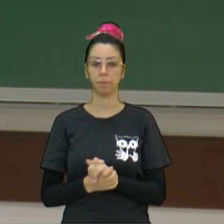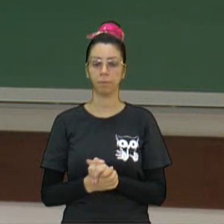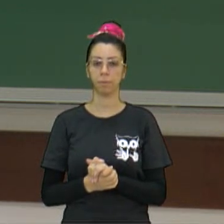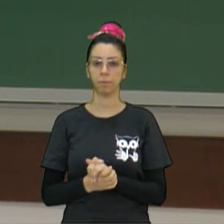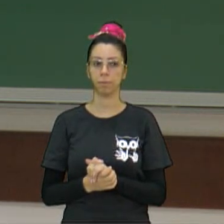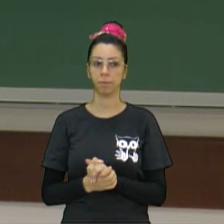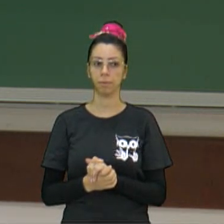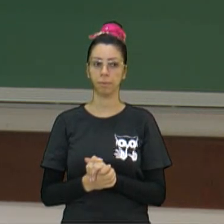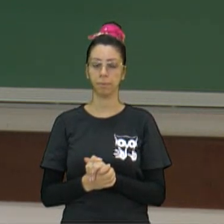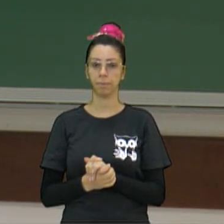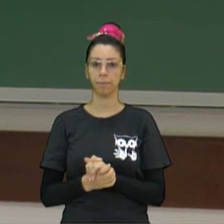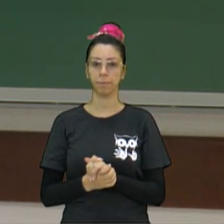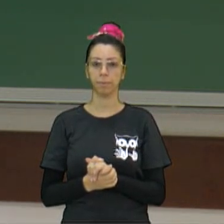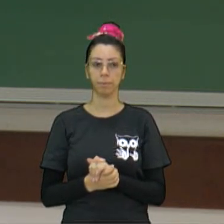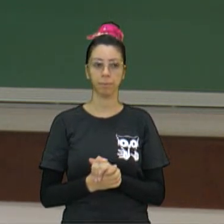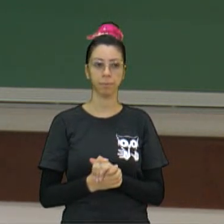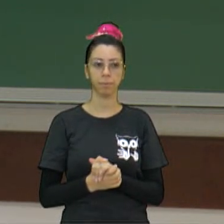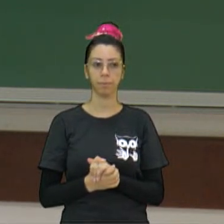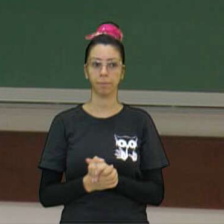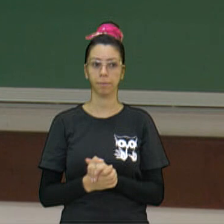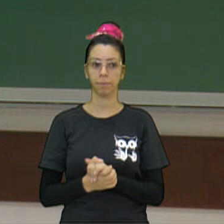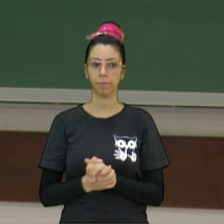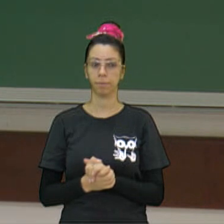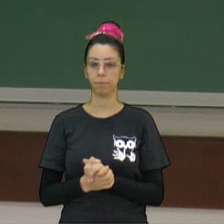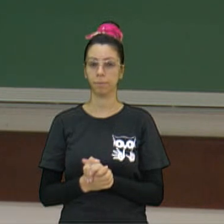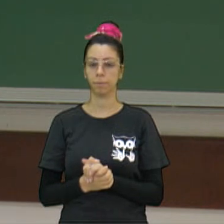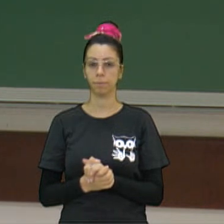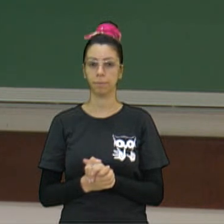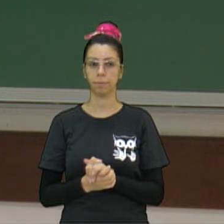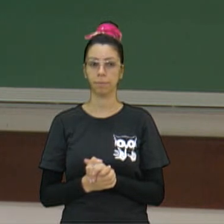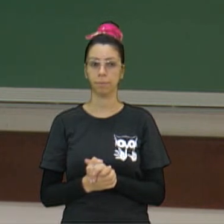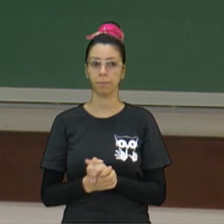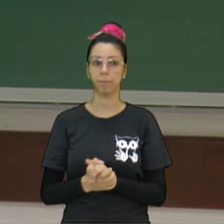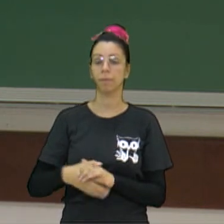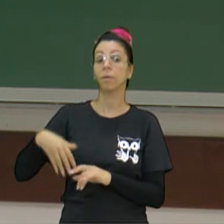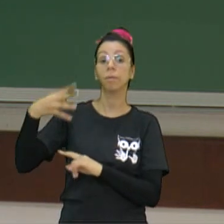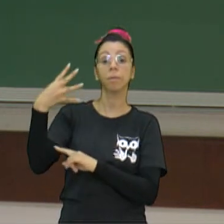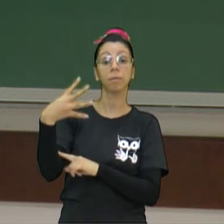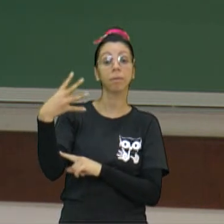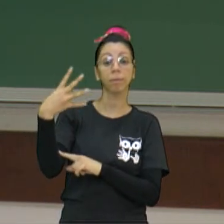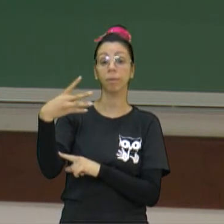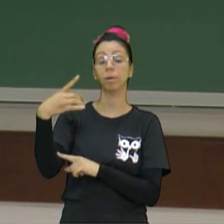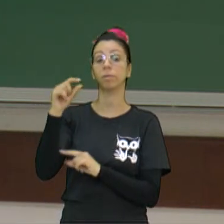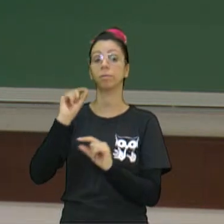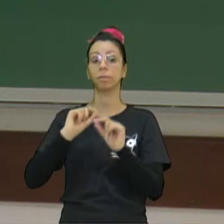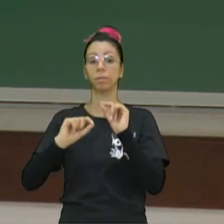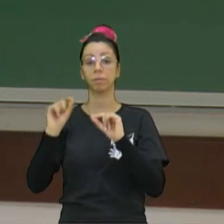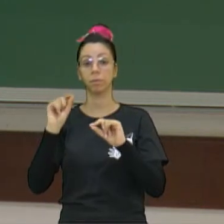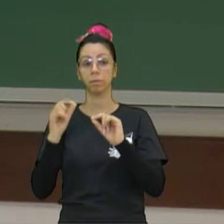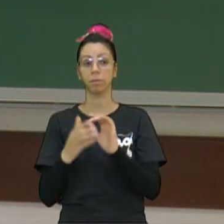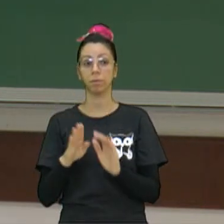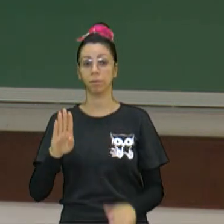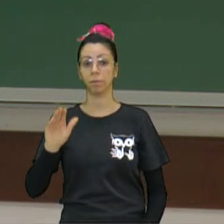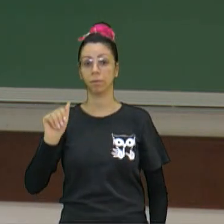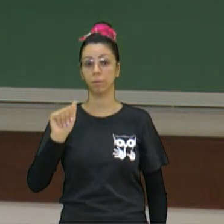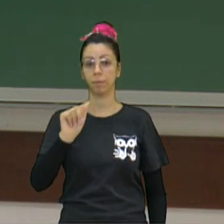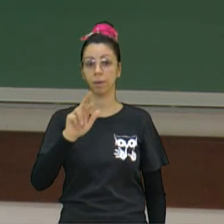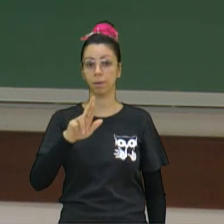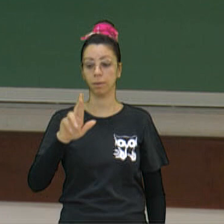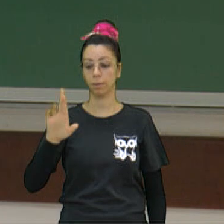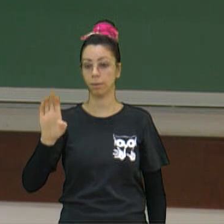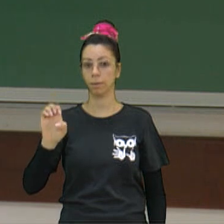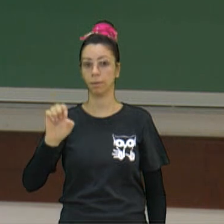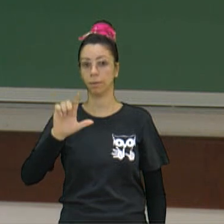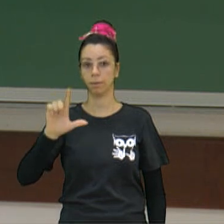terceiro, Cadillac. O segundo, Chair. E o quarto aqui, que é esse daqui, é chamado de Barel. Então, são os